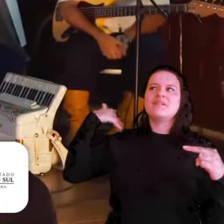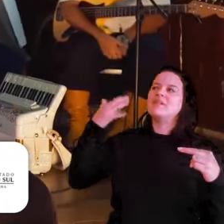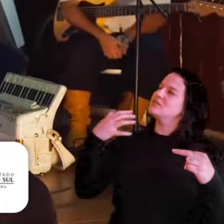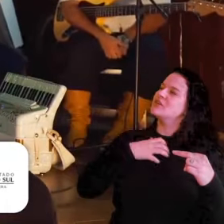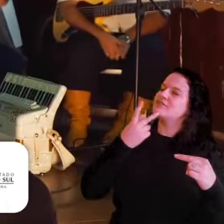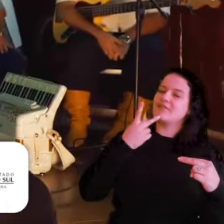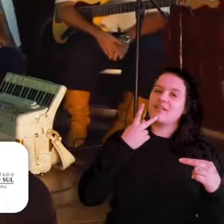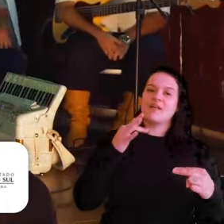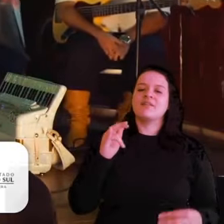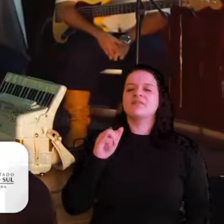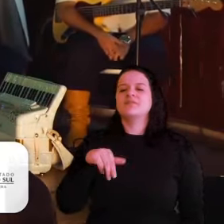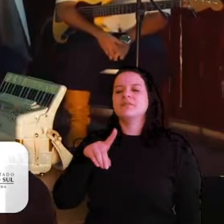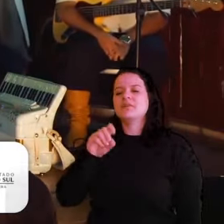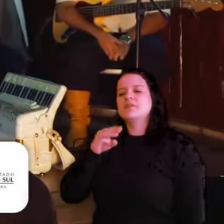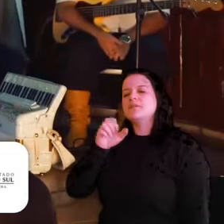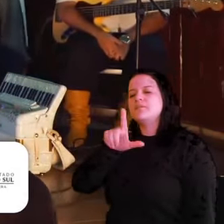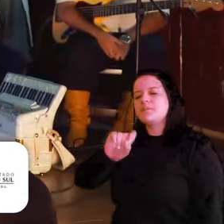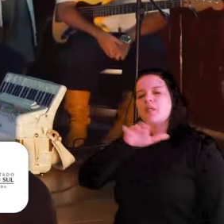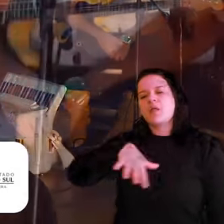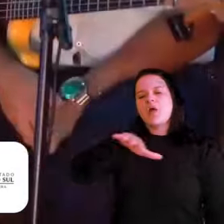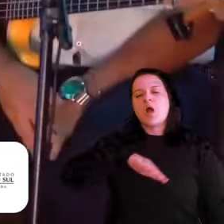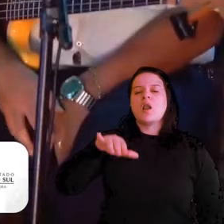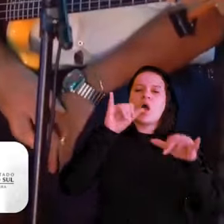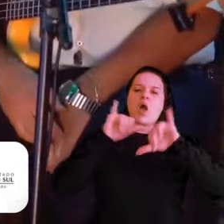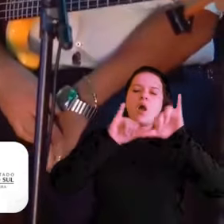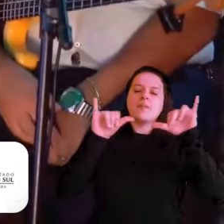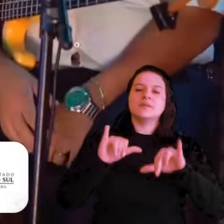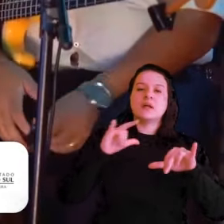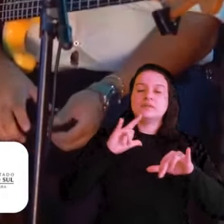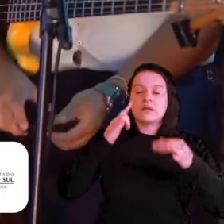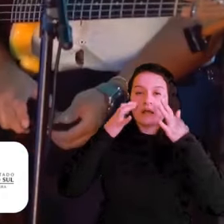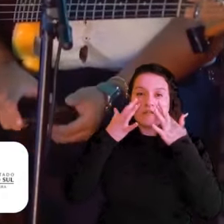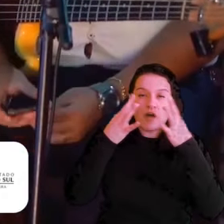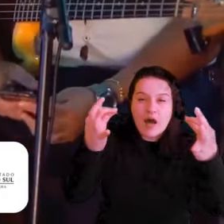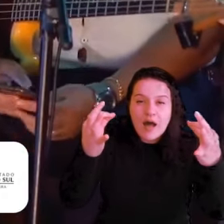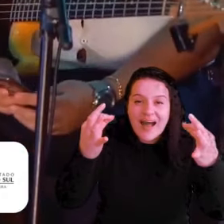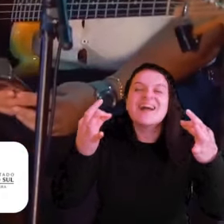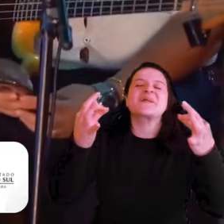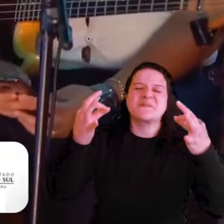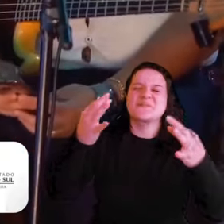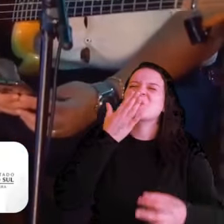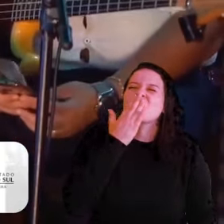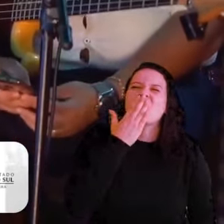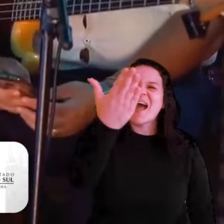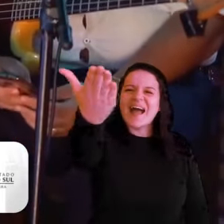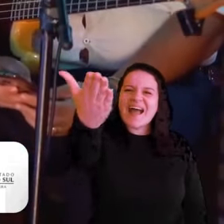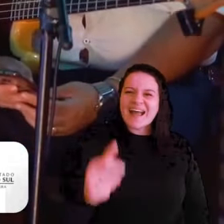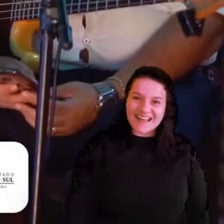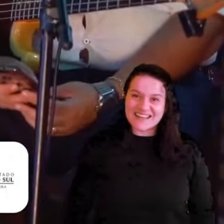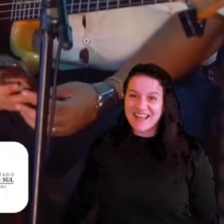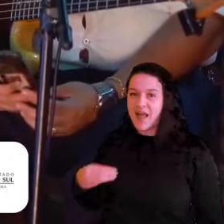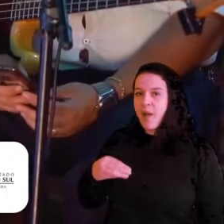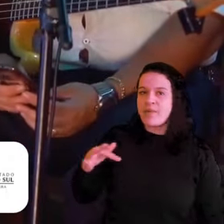a gente vai. Nosso amigo Fernando Melo, departamento comercial do Chiquito e Bordonei, está conectado, ligadinho conosco. Vai um